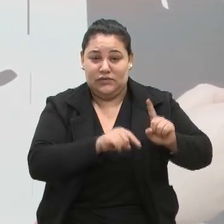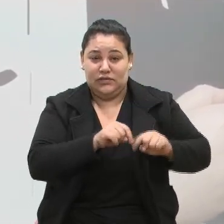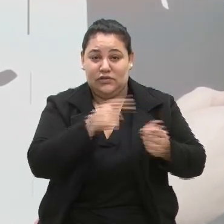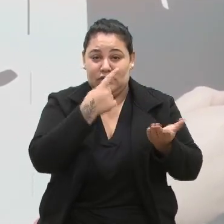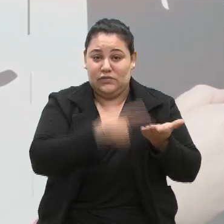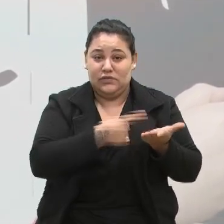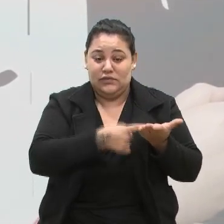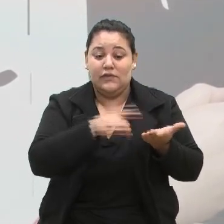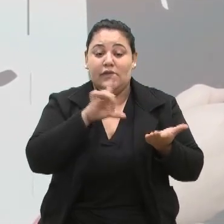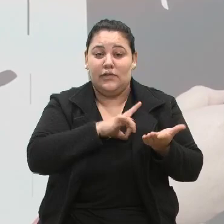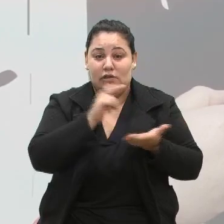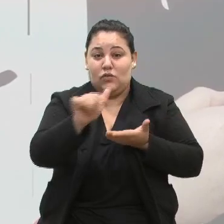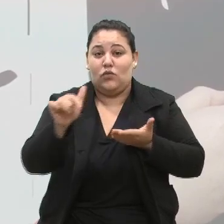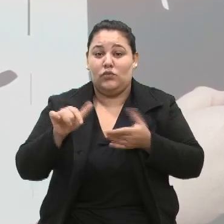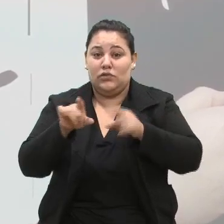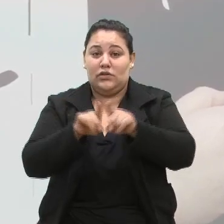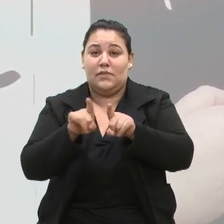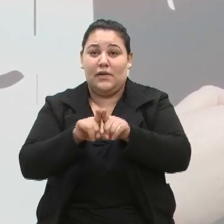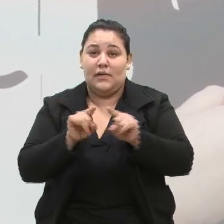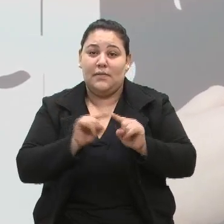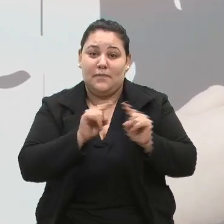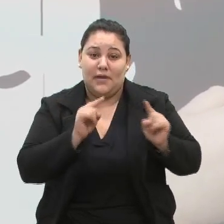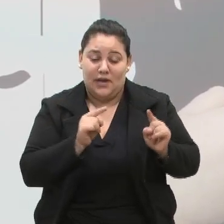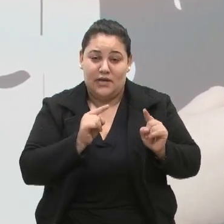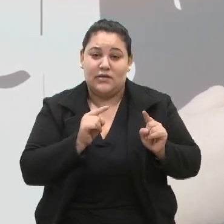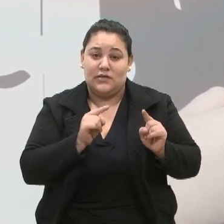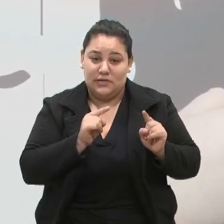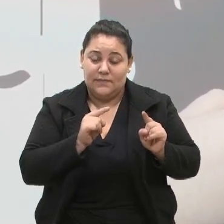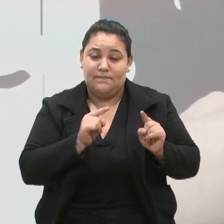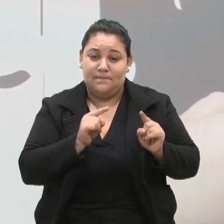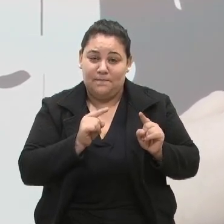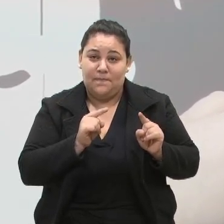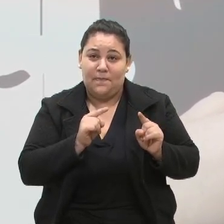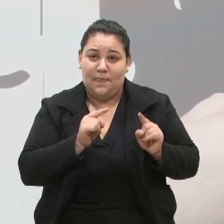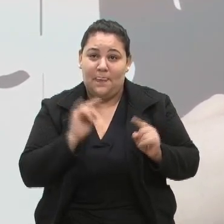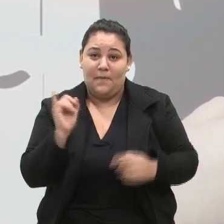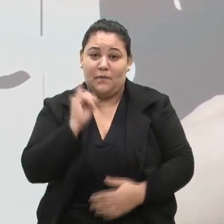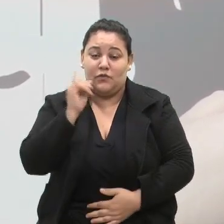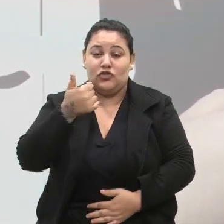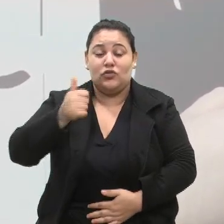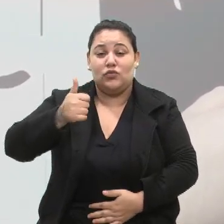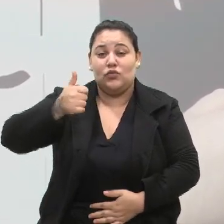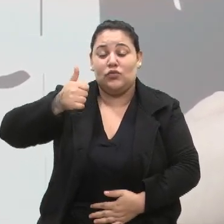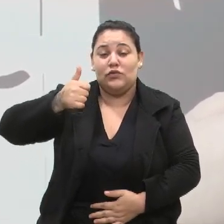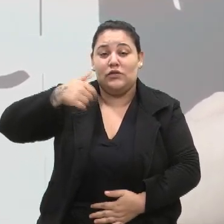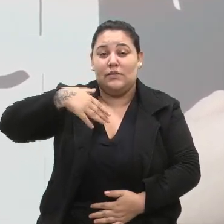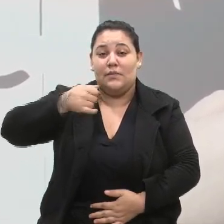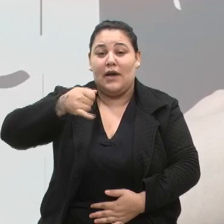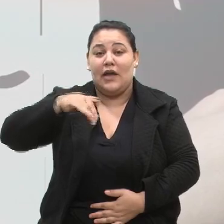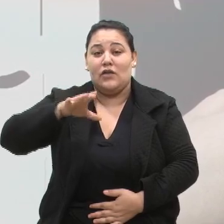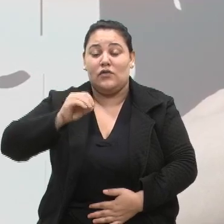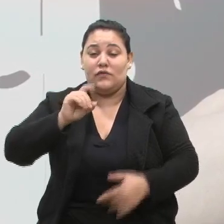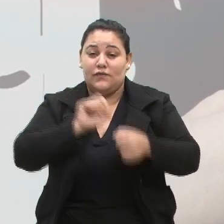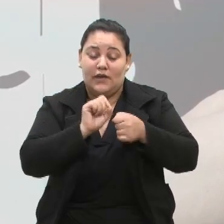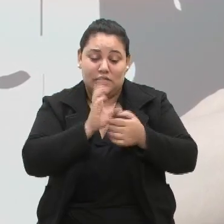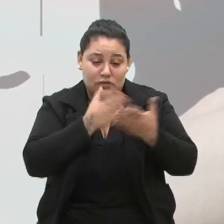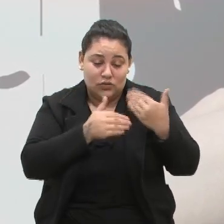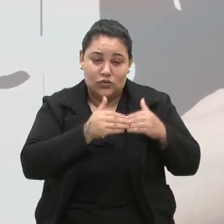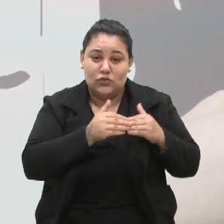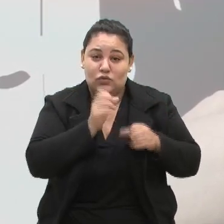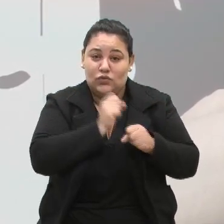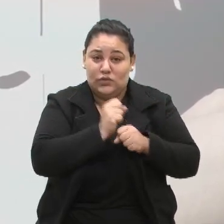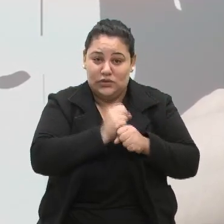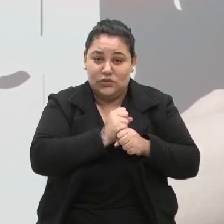terão outras, mas uma que é a grande caminhada no dia 11 de maio, como é feito todos os anos, e outro,